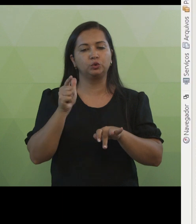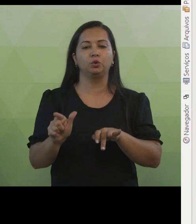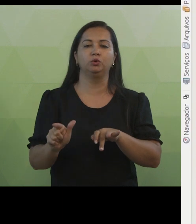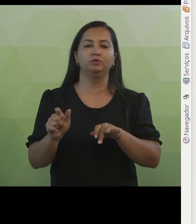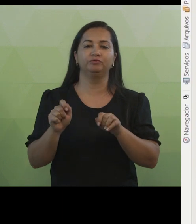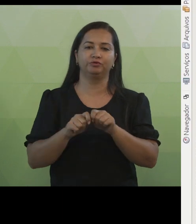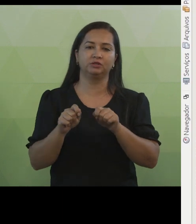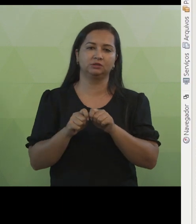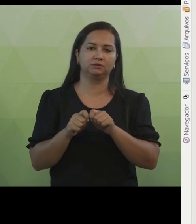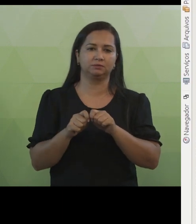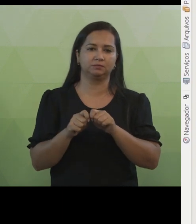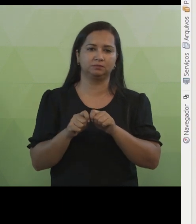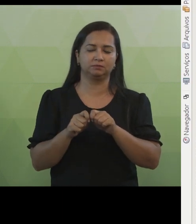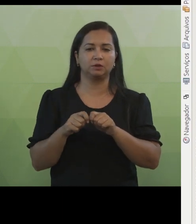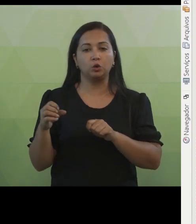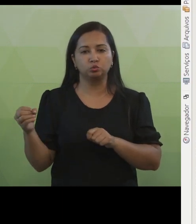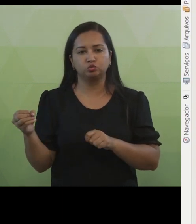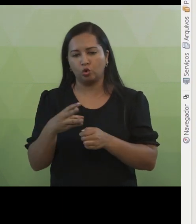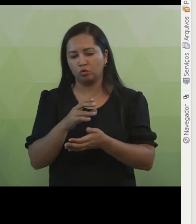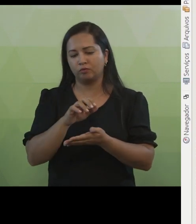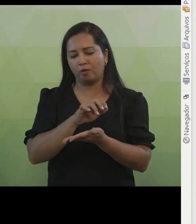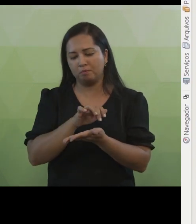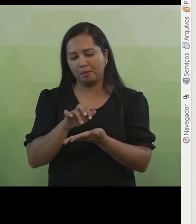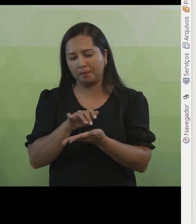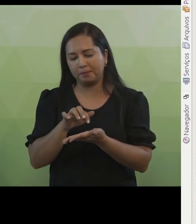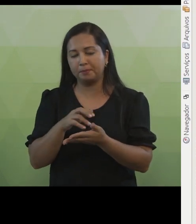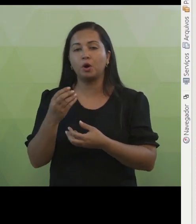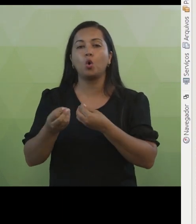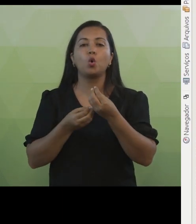método. Então vou pegar esse meu método de